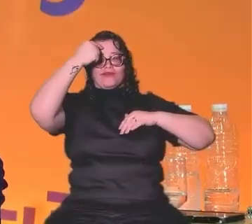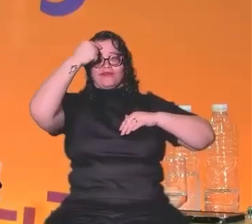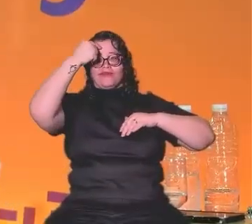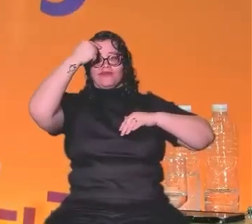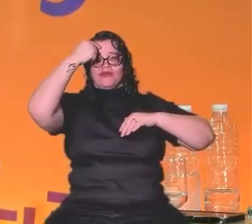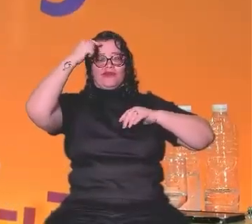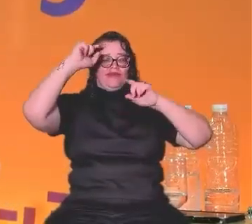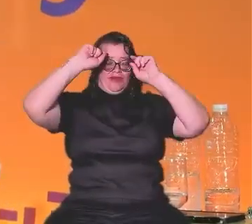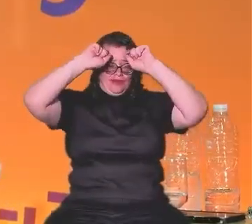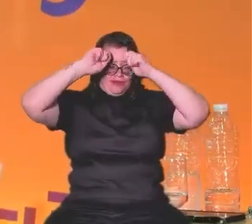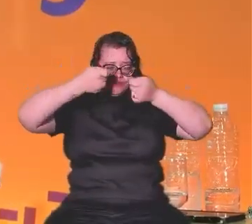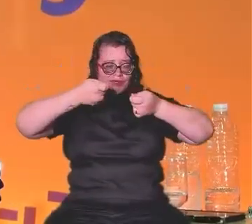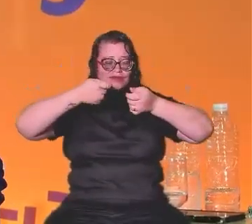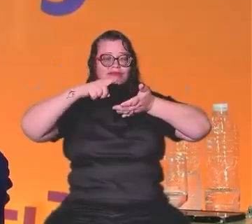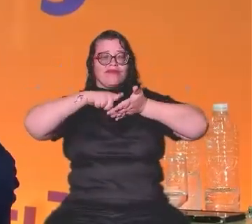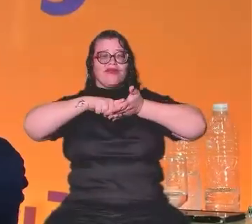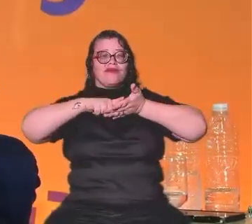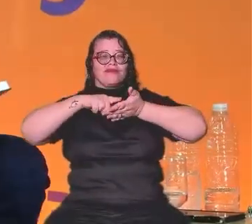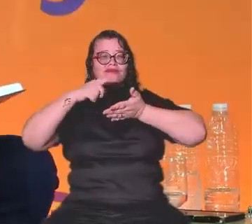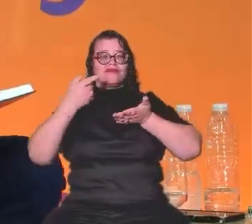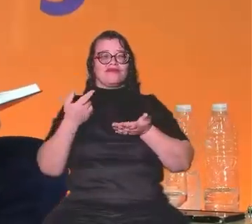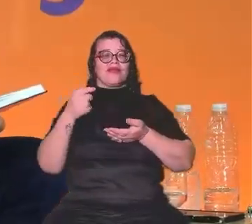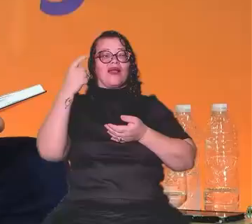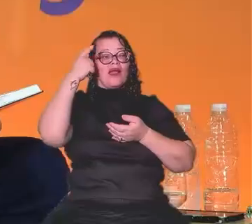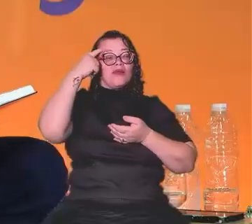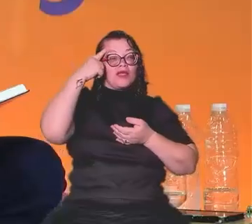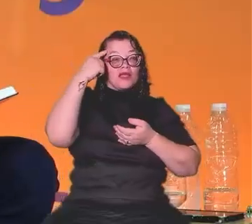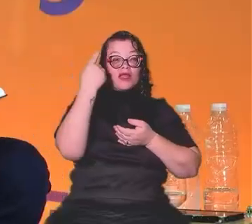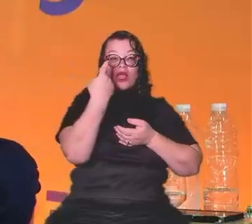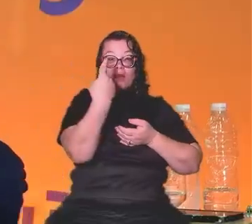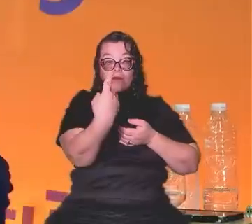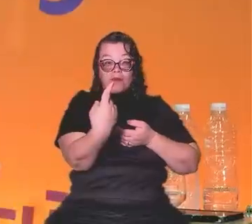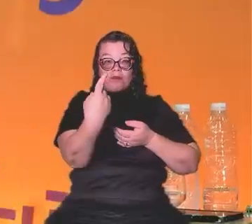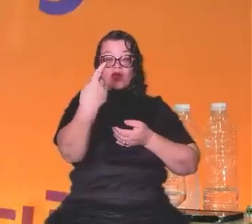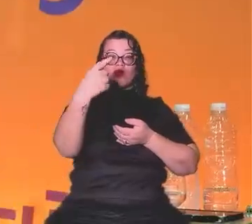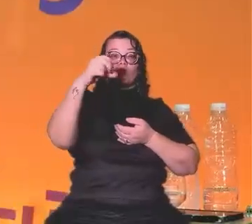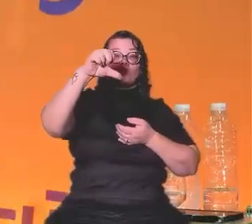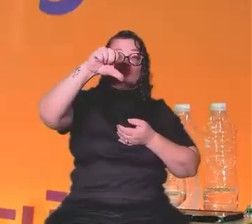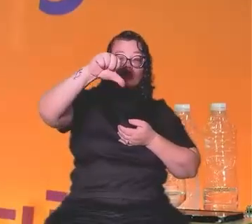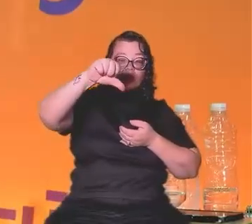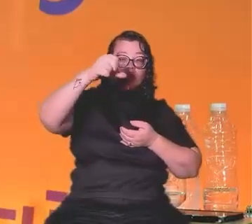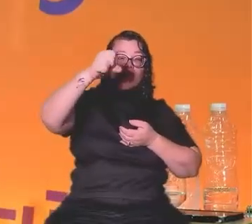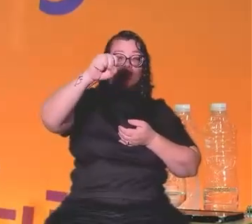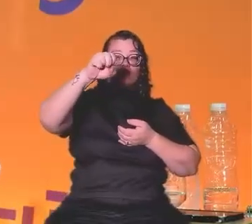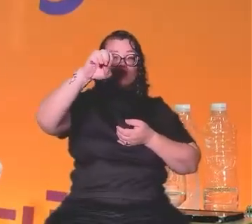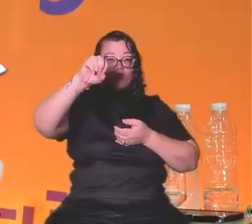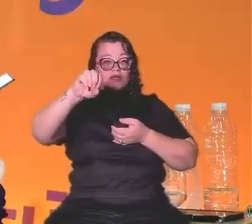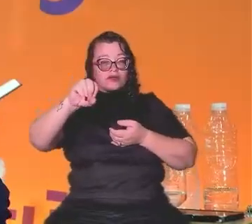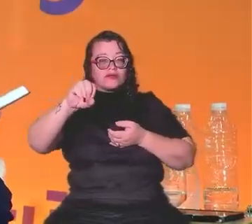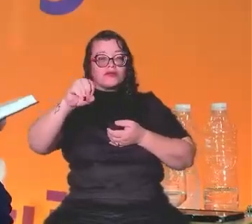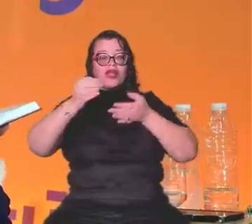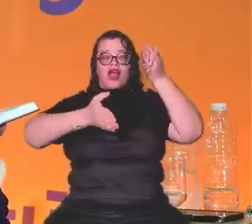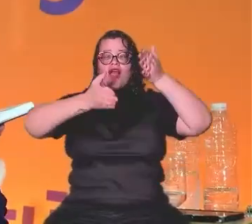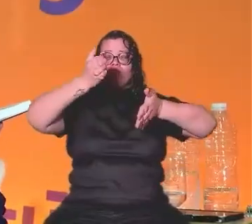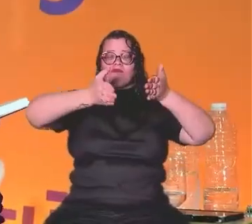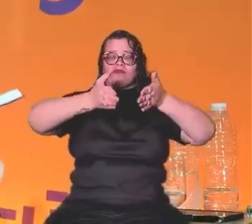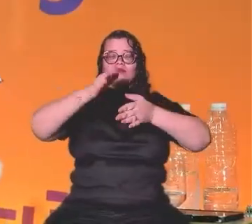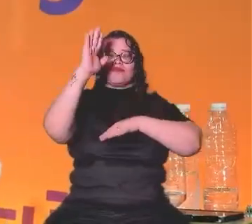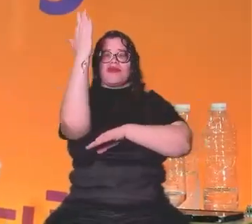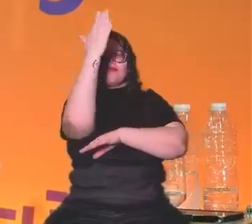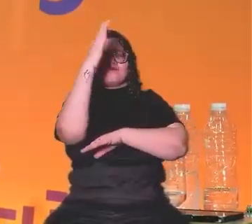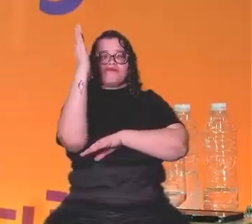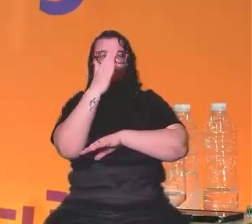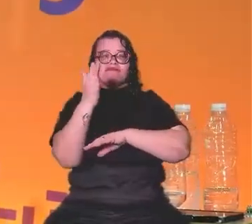indignação. Pensando, gente, isso é 1980, antes da Constituição, né, um período que o Brasil estava começando